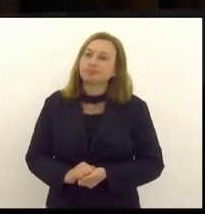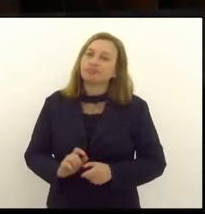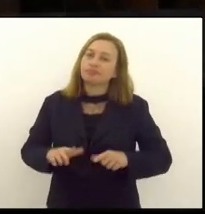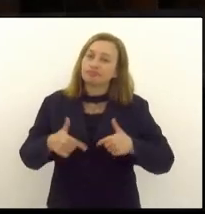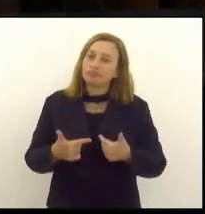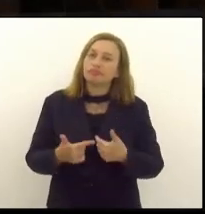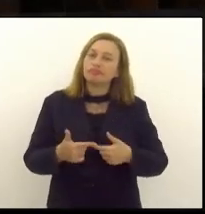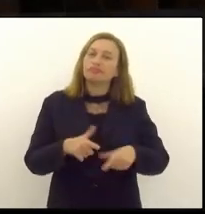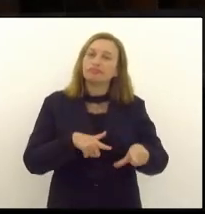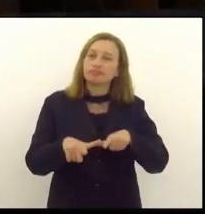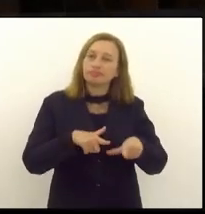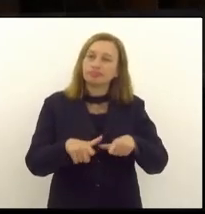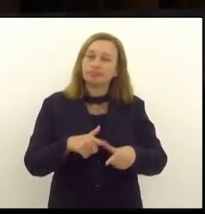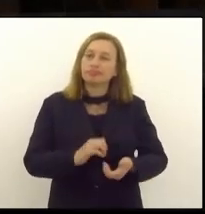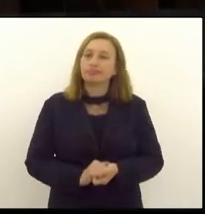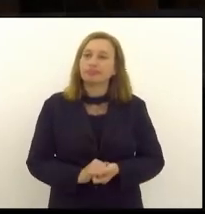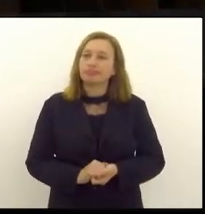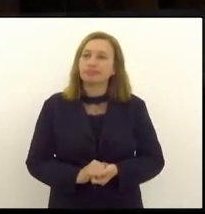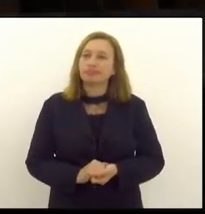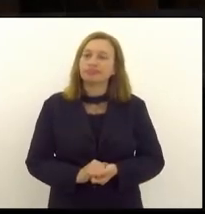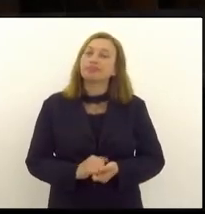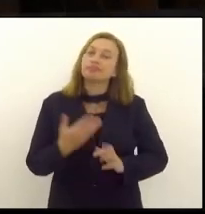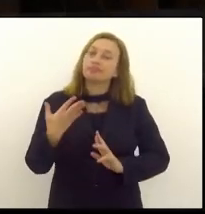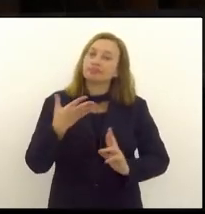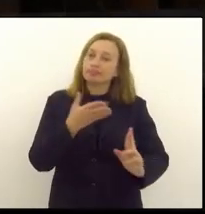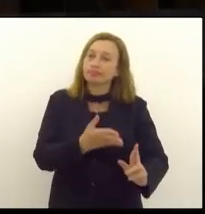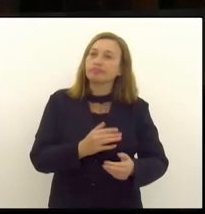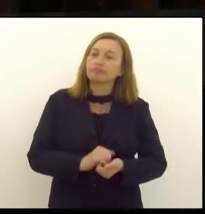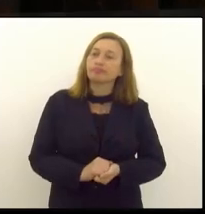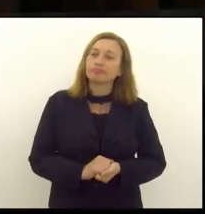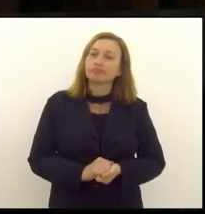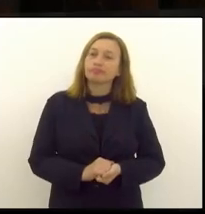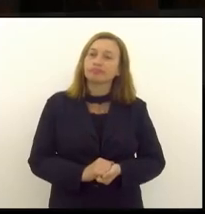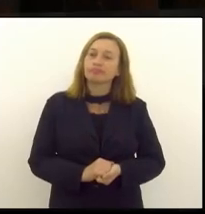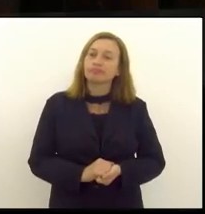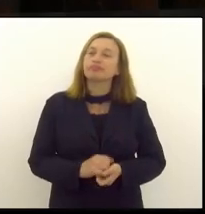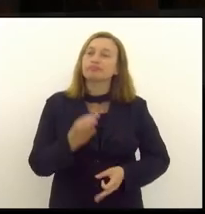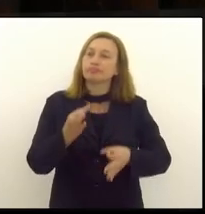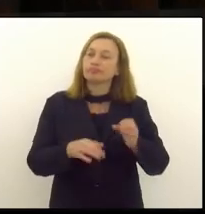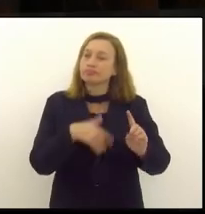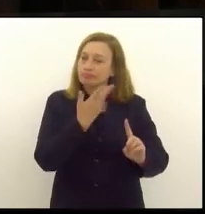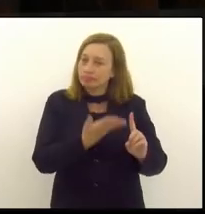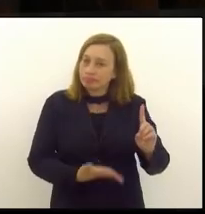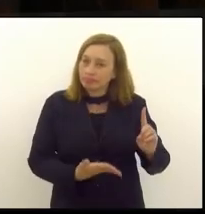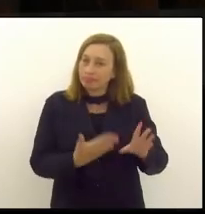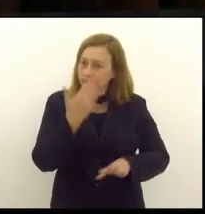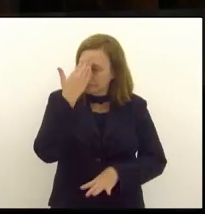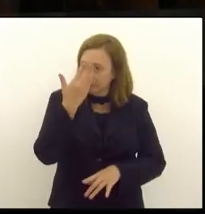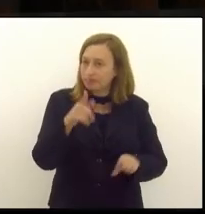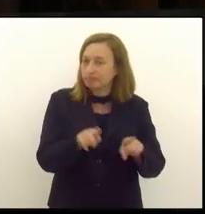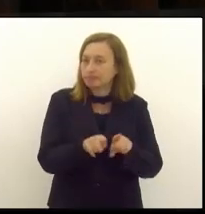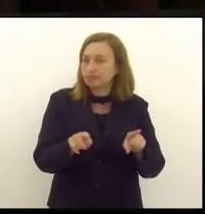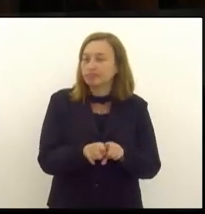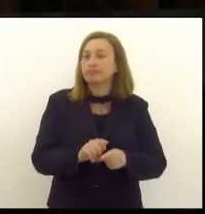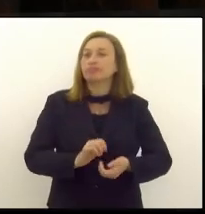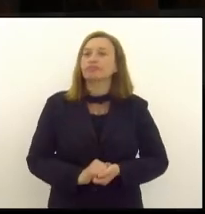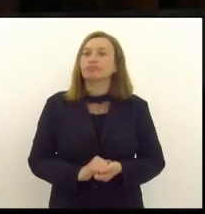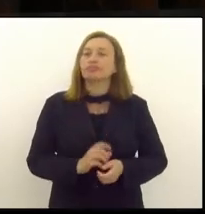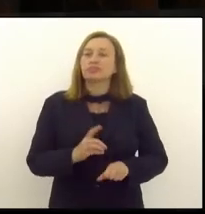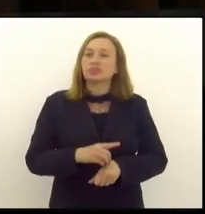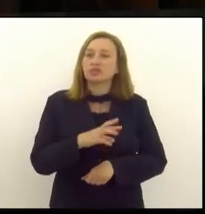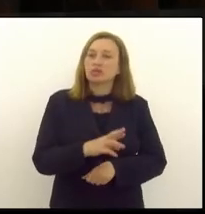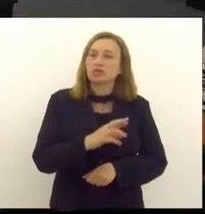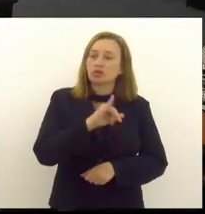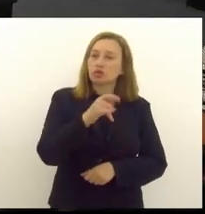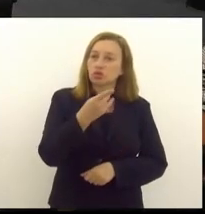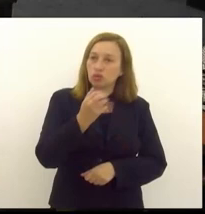atuando de forma muito próxima. Então, é uma referência. E aqui eu faço essa justa homenagem e um agradecimento também público à doutora Júnior